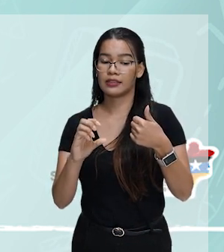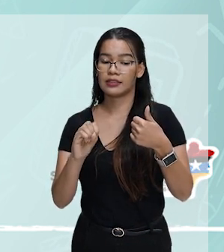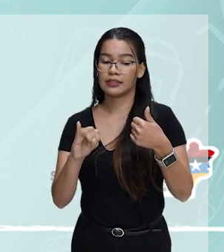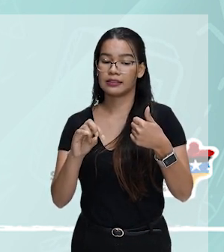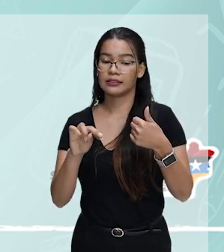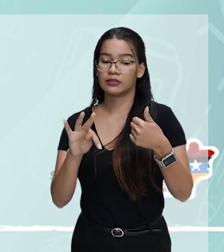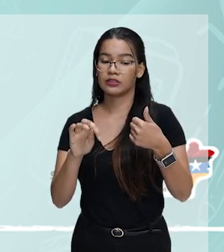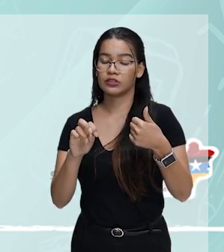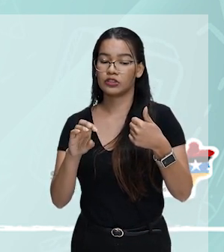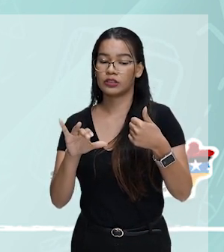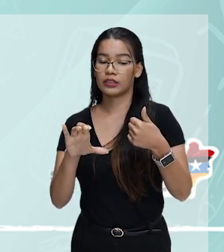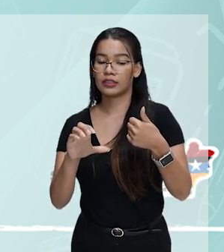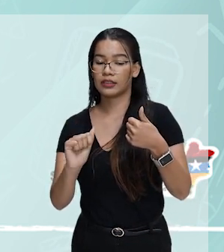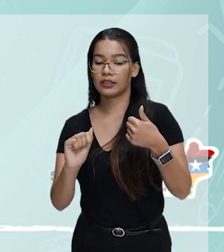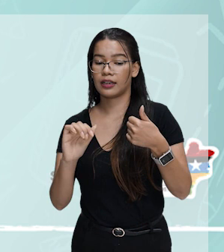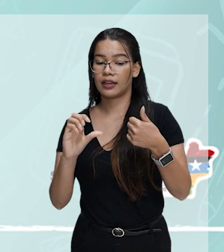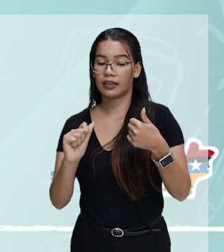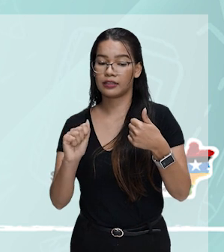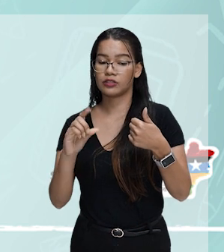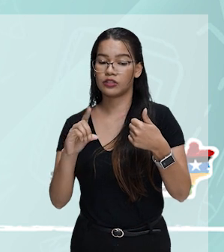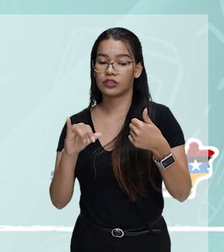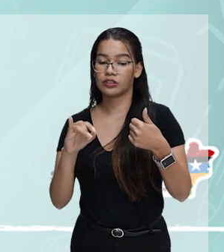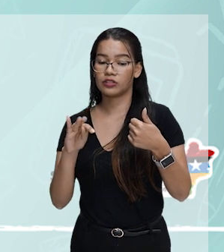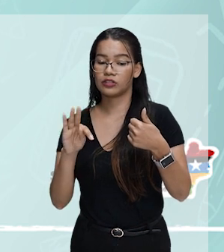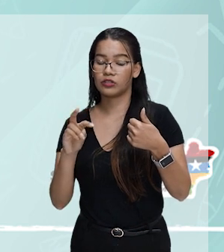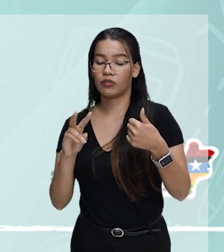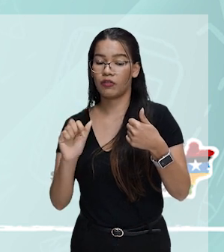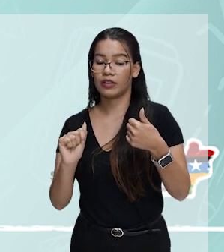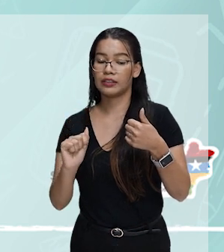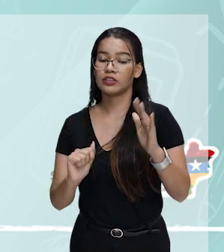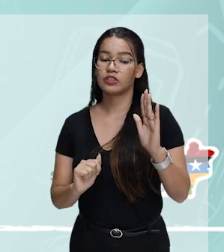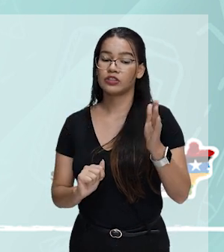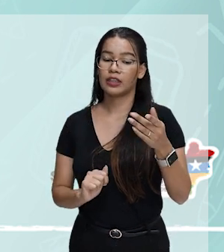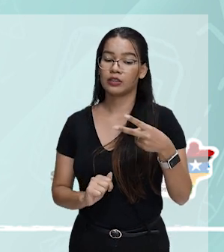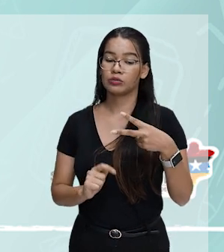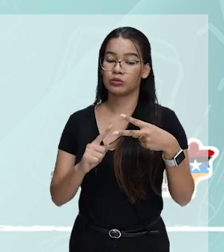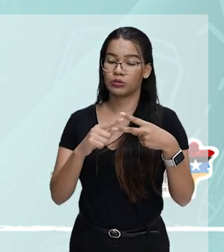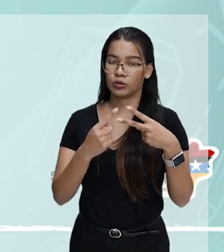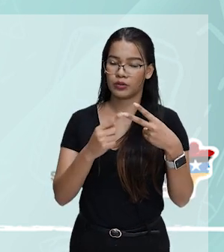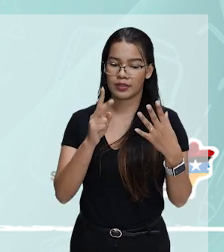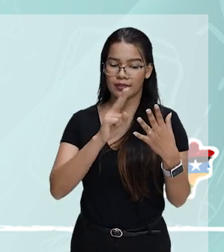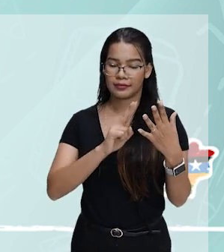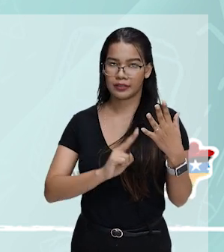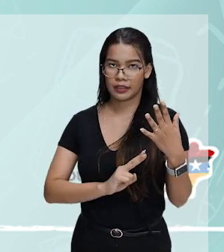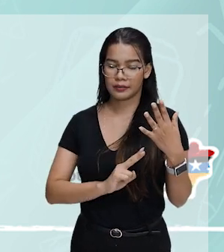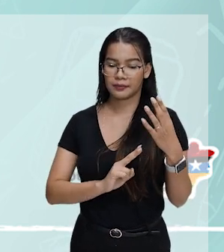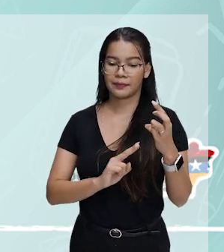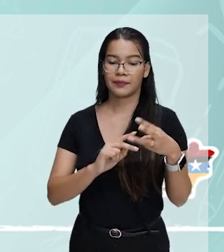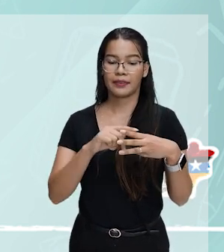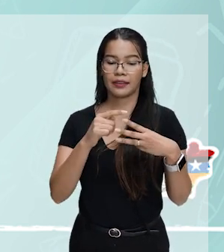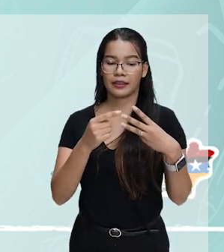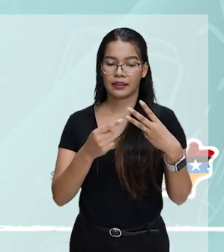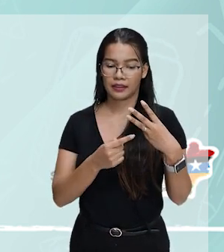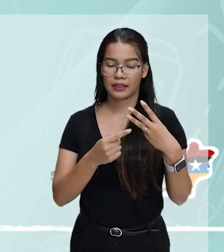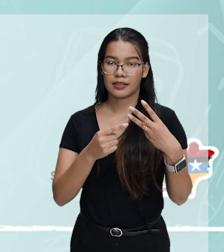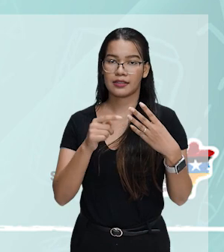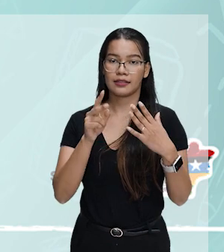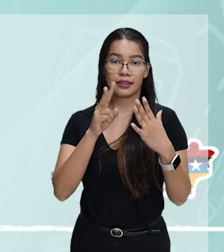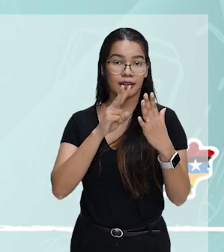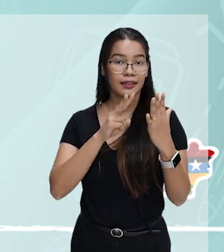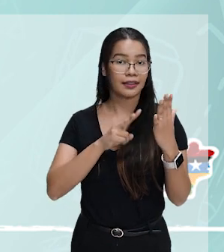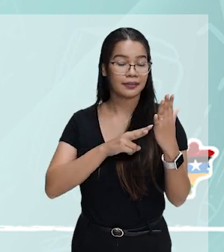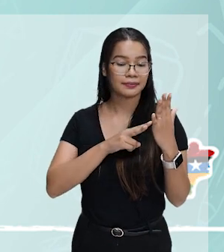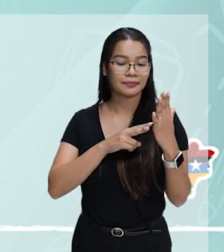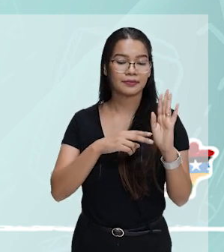para a coordenada sindética adversativa, 4 para a coordenada sindética explicativa ou 5 para a